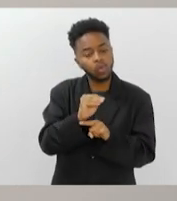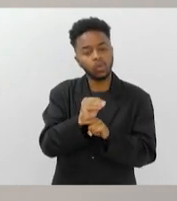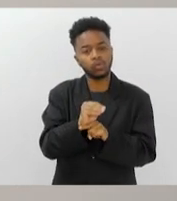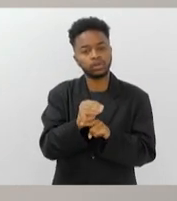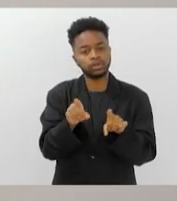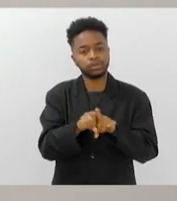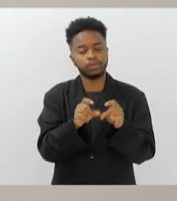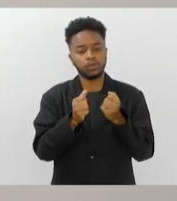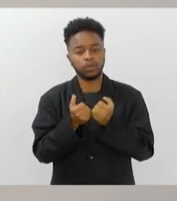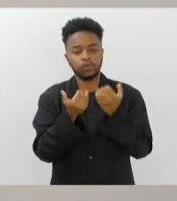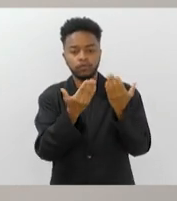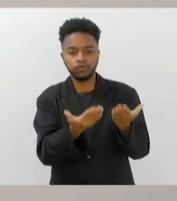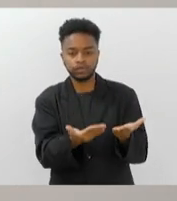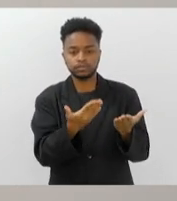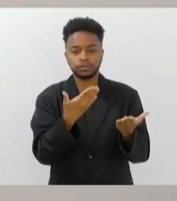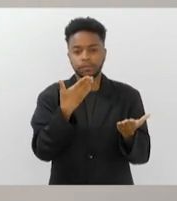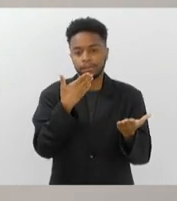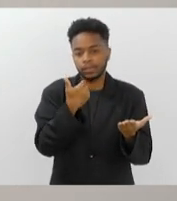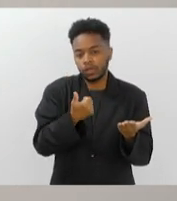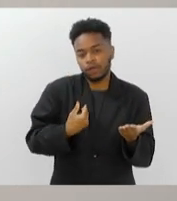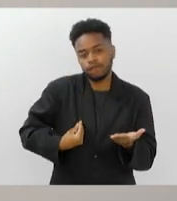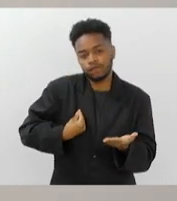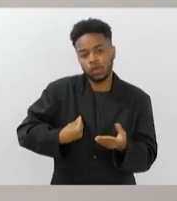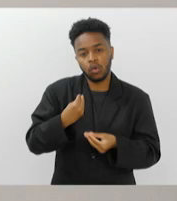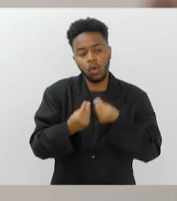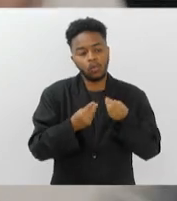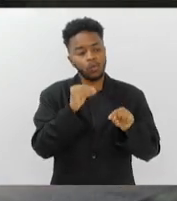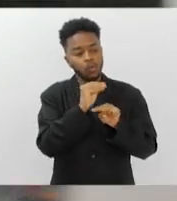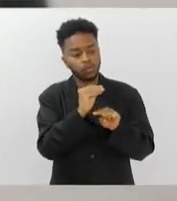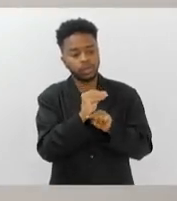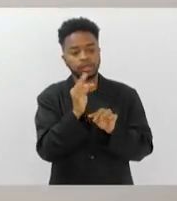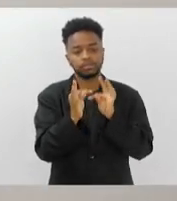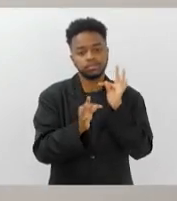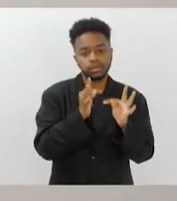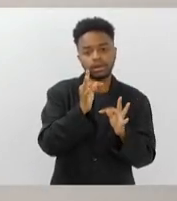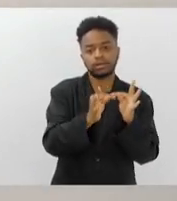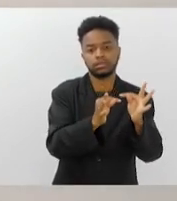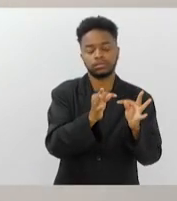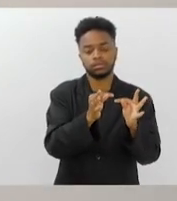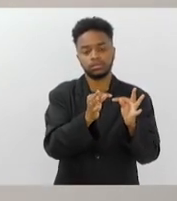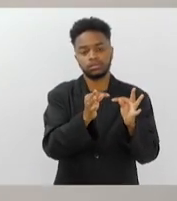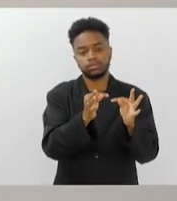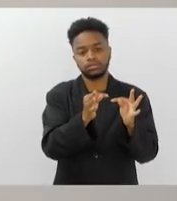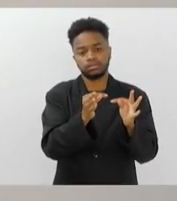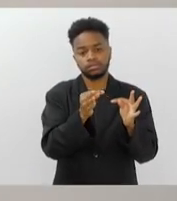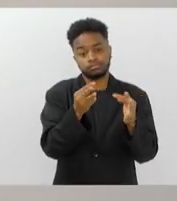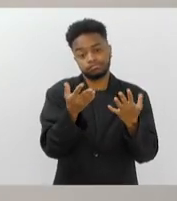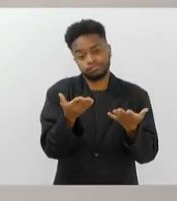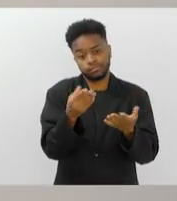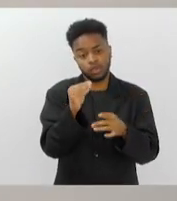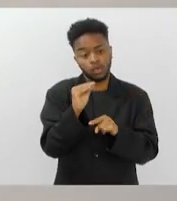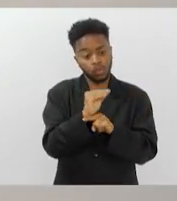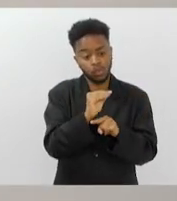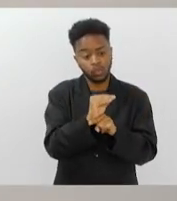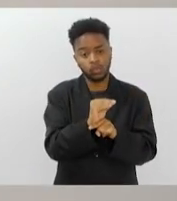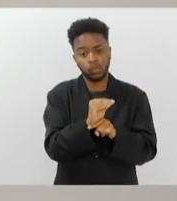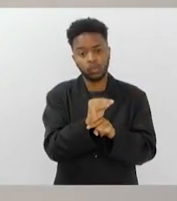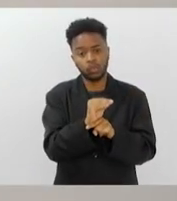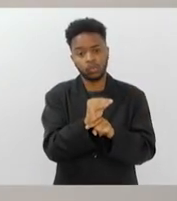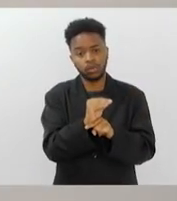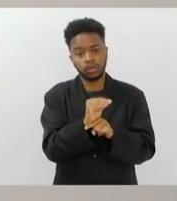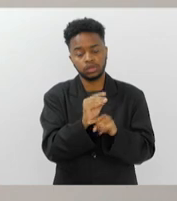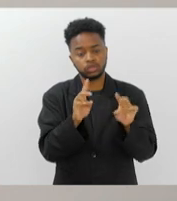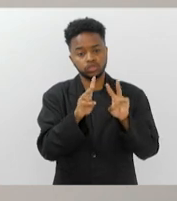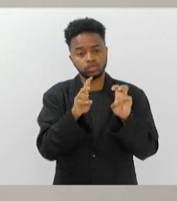eh melhores condições para o cuidado para o tratamento para a a tanto o cuidado com relação à